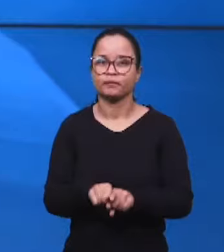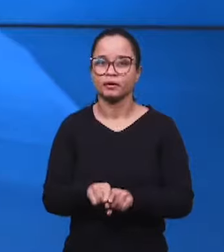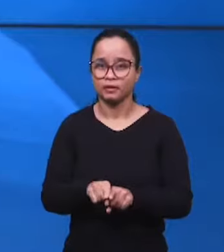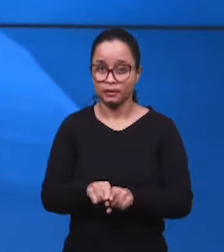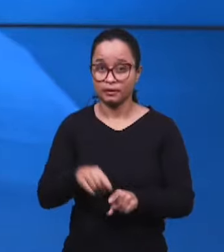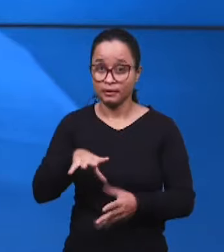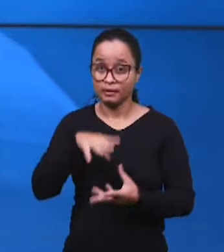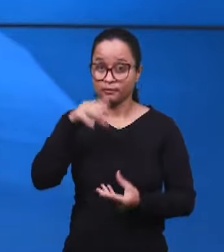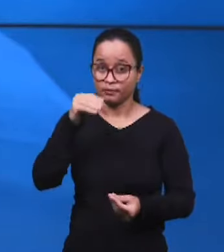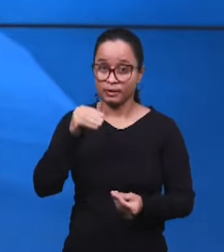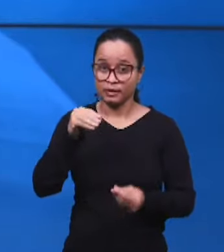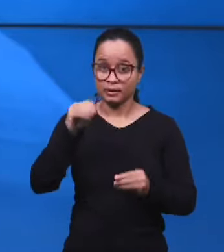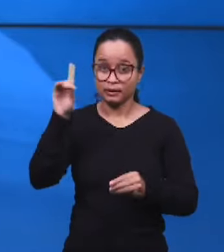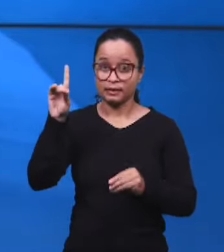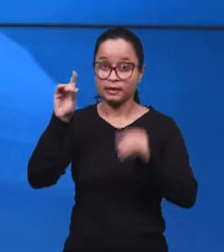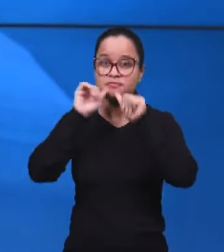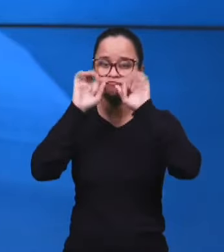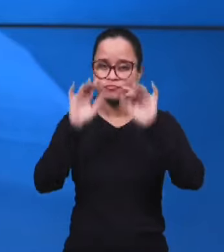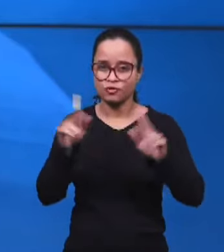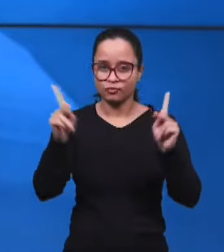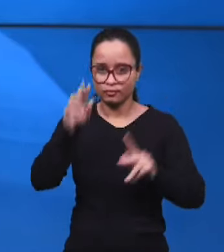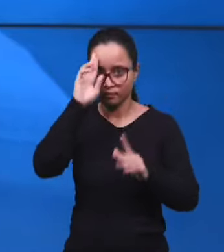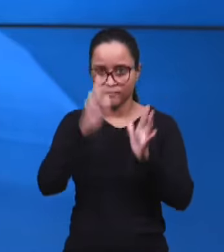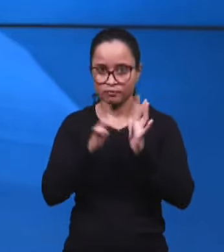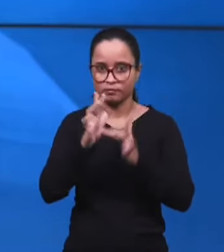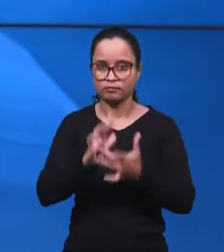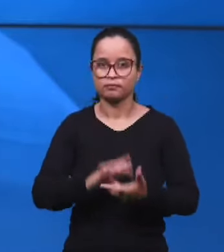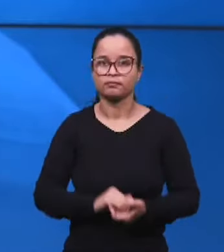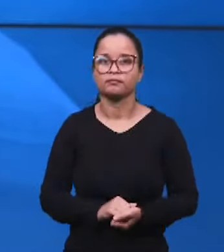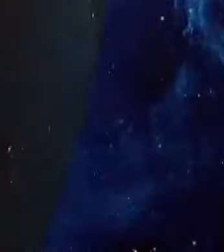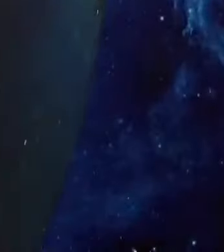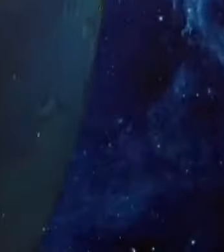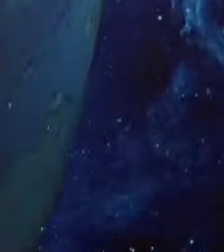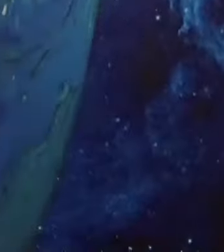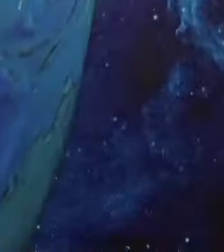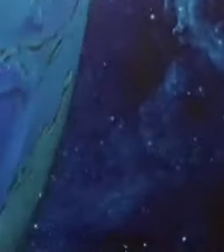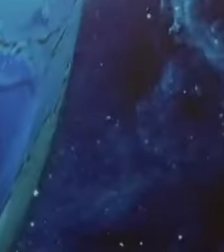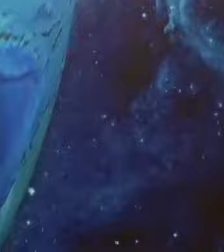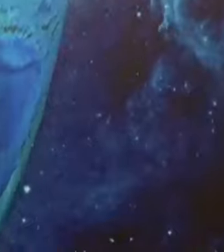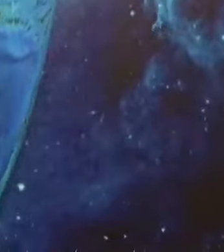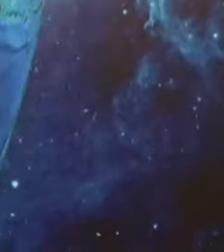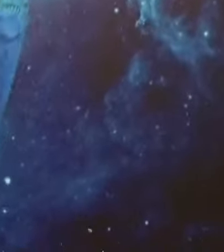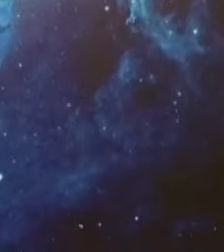para a edificação espiritual. Até lá, então, que Deus abençoe com a paz do Senhor Jesus.